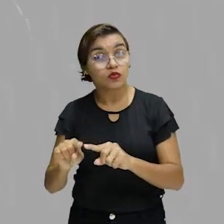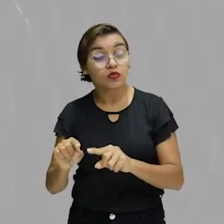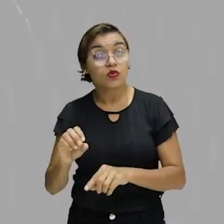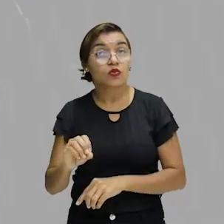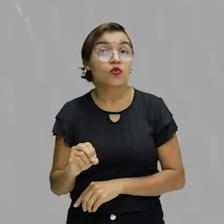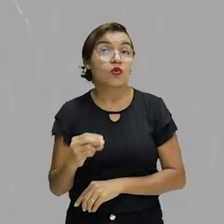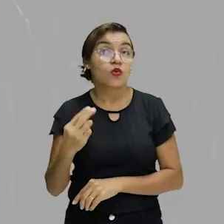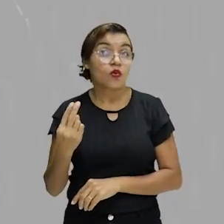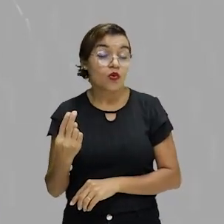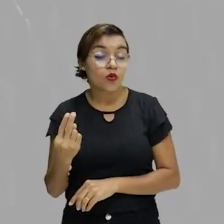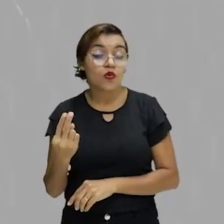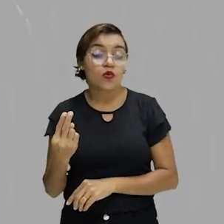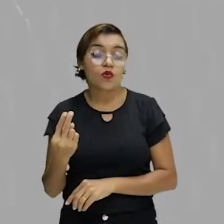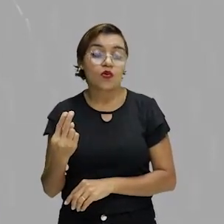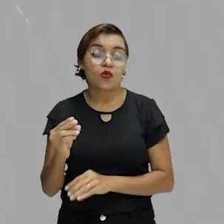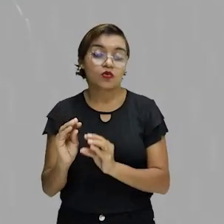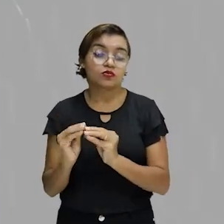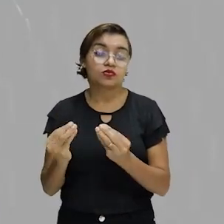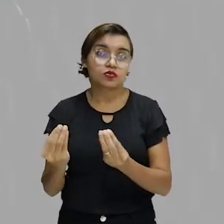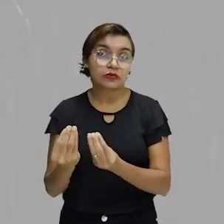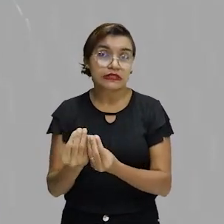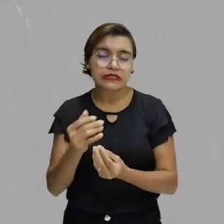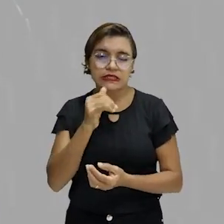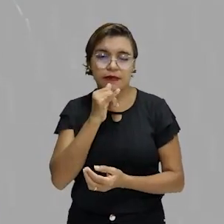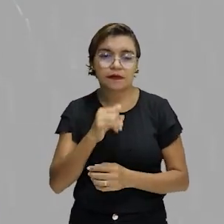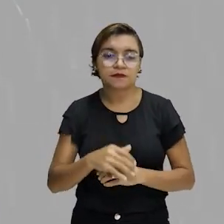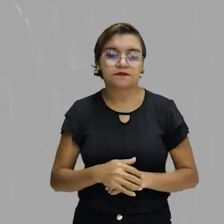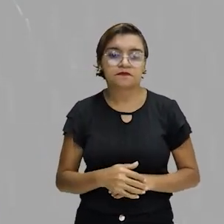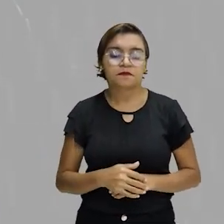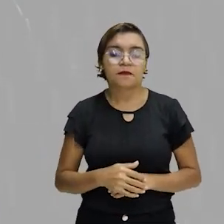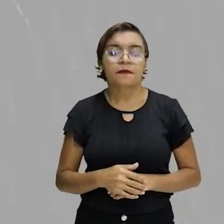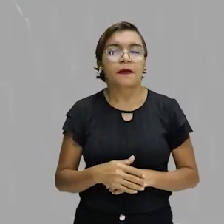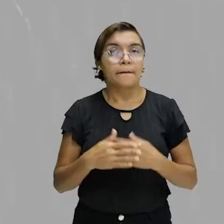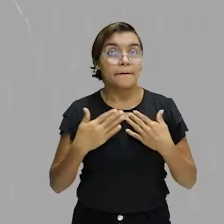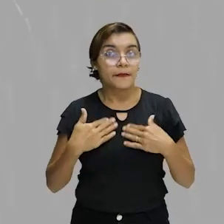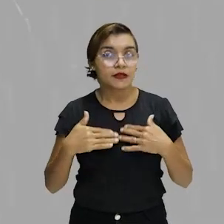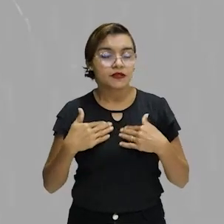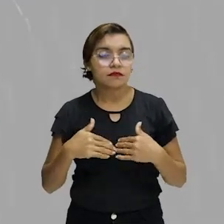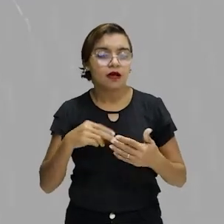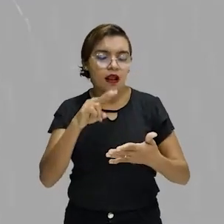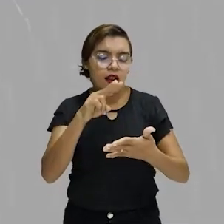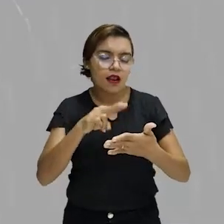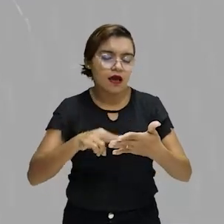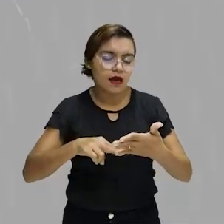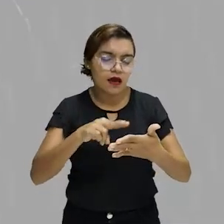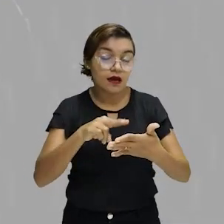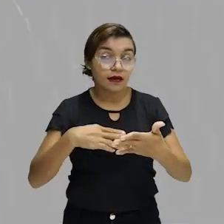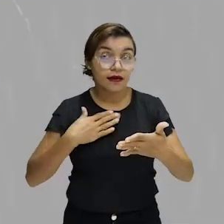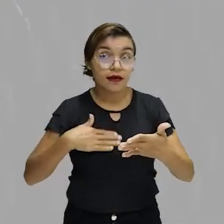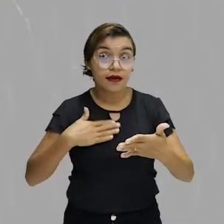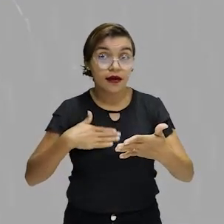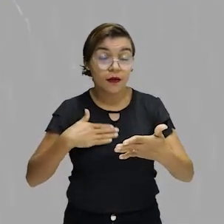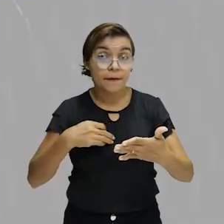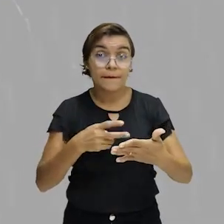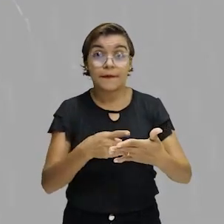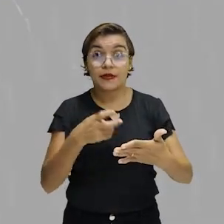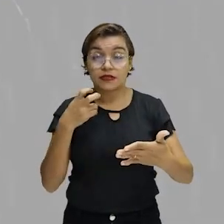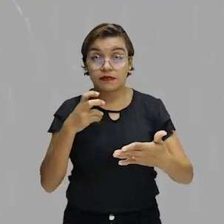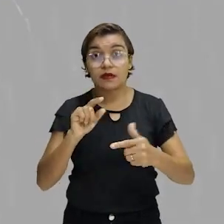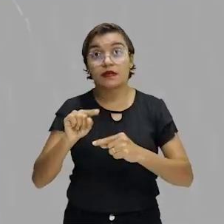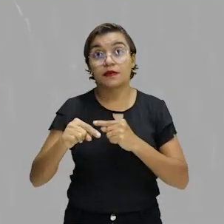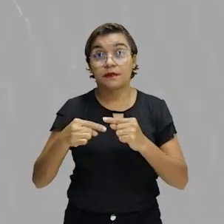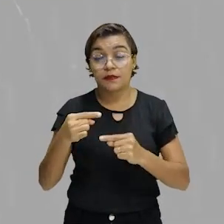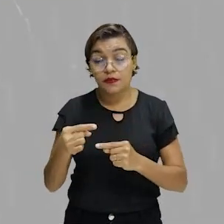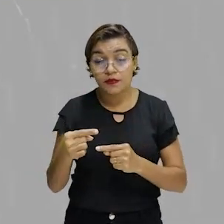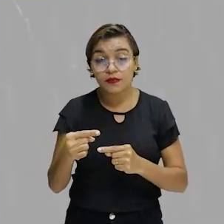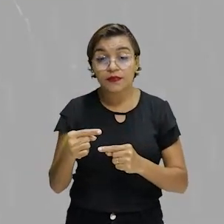produtos certo então aqui a gente precisa de uma leitura né com calma pra gente poder identificar a partir daí a gente vai